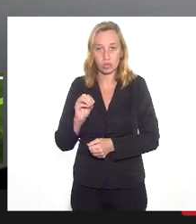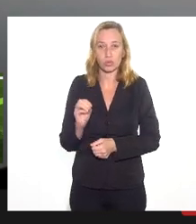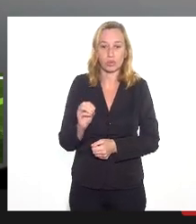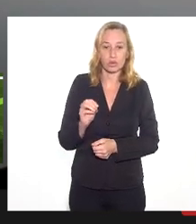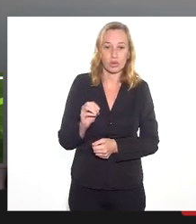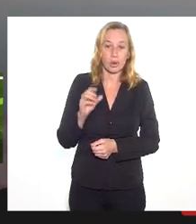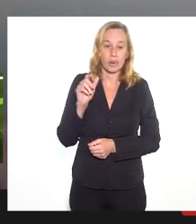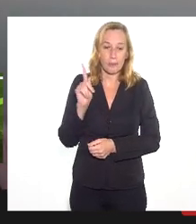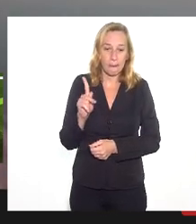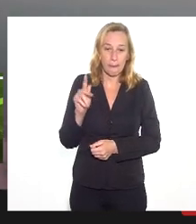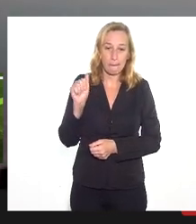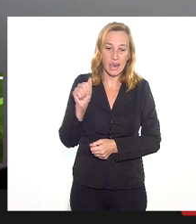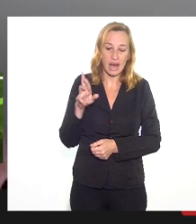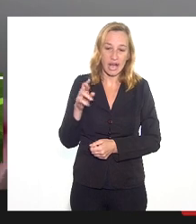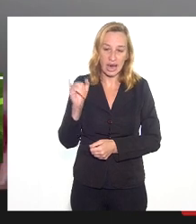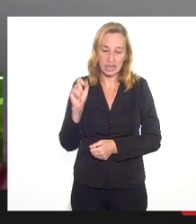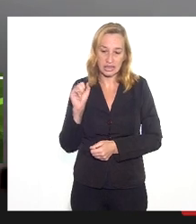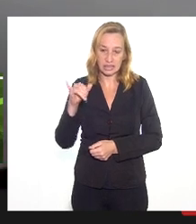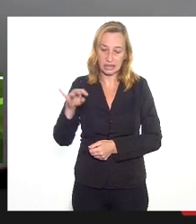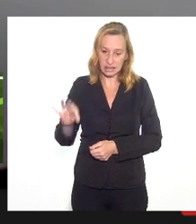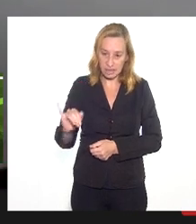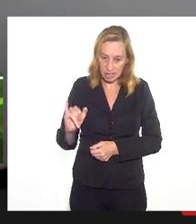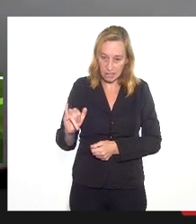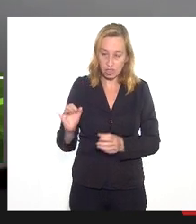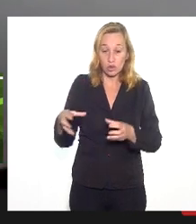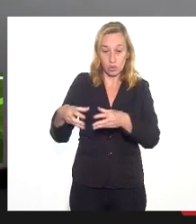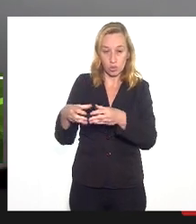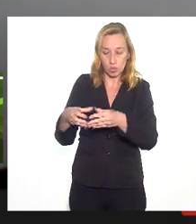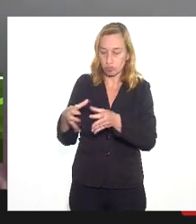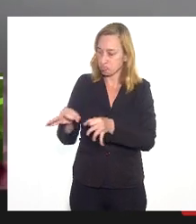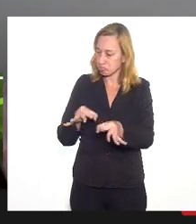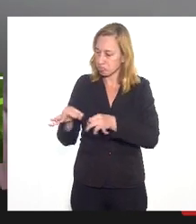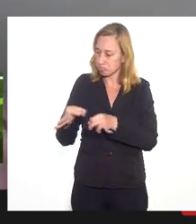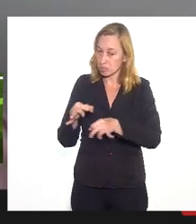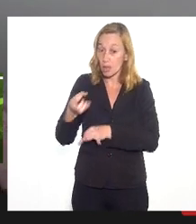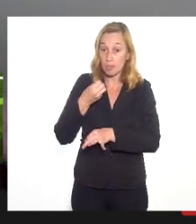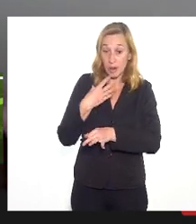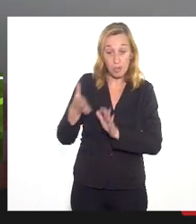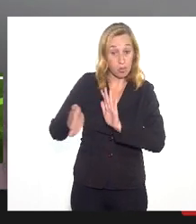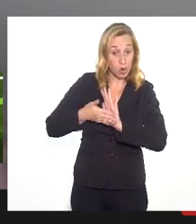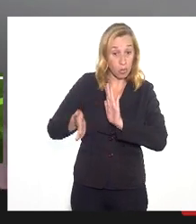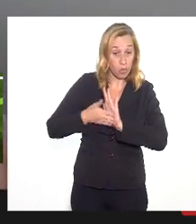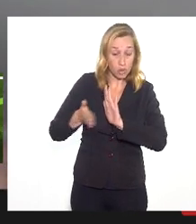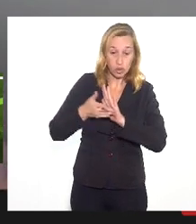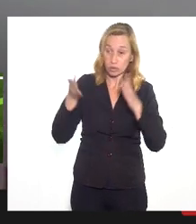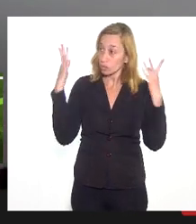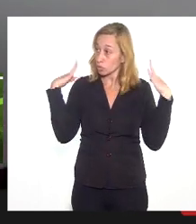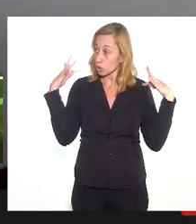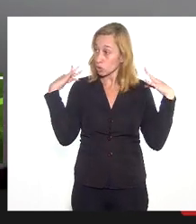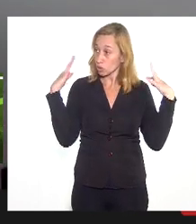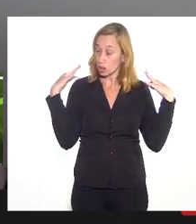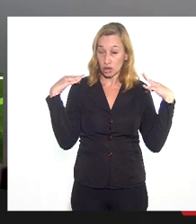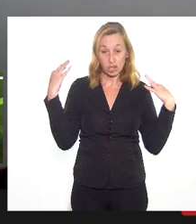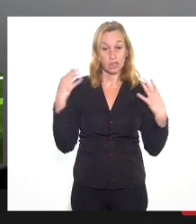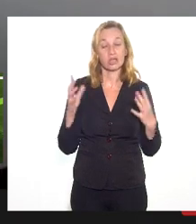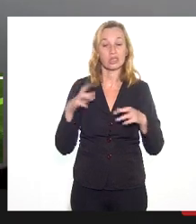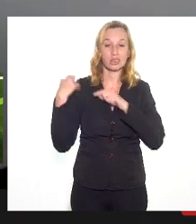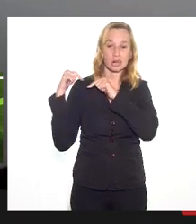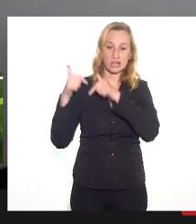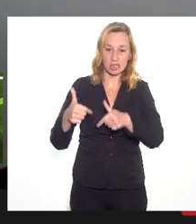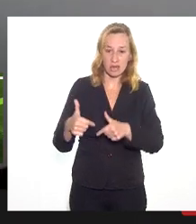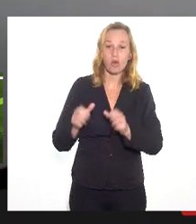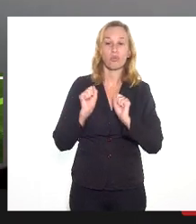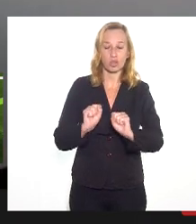Eu visitei junto com o Ronaldo em Paraty, um coletivo que organiza muito bem, né, propostas para o turismo de base tradicional, que a gente